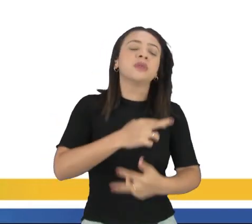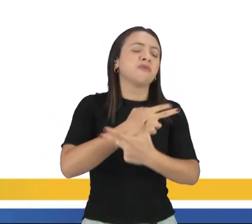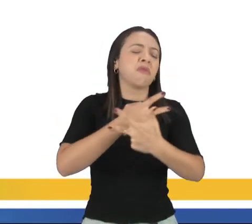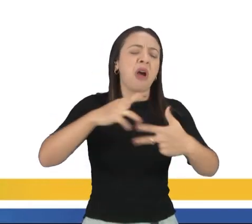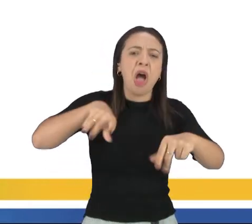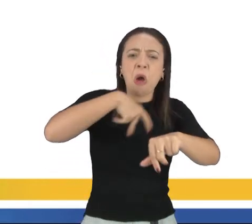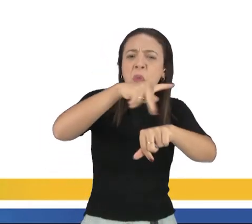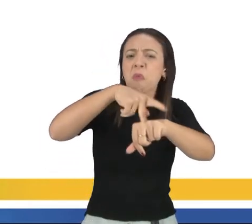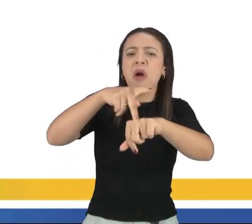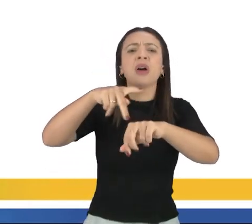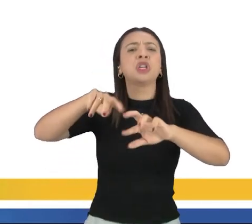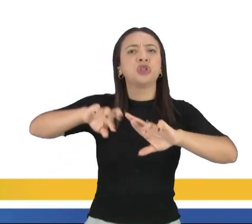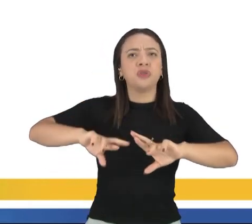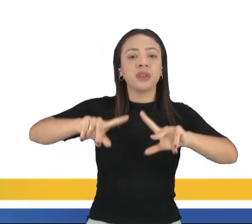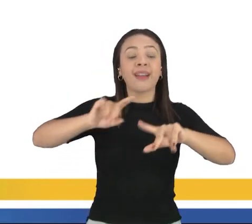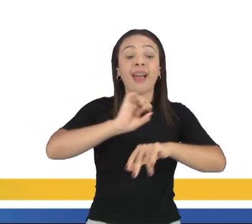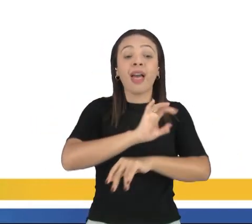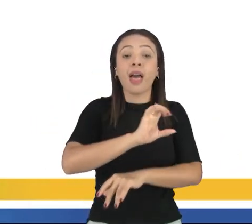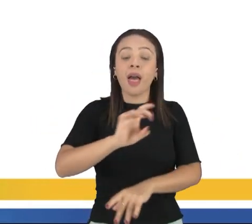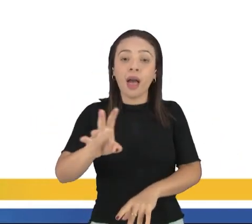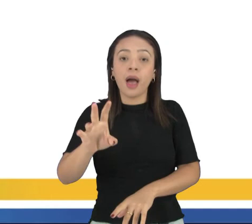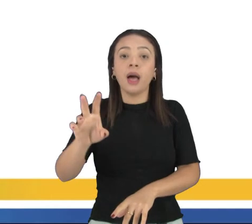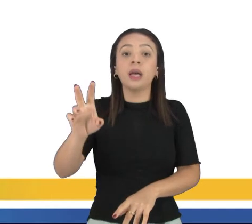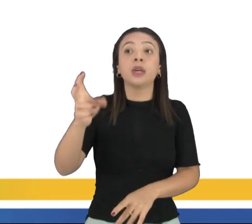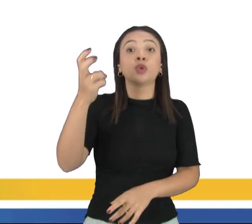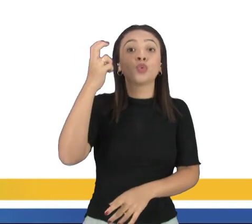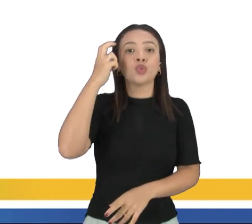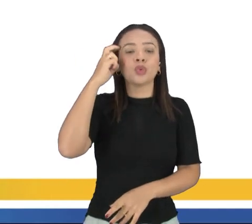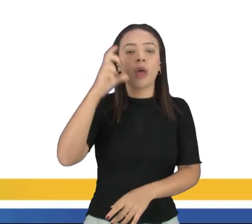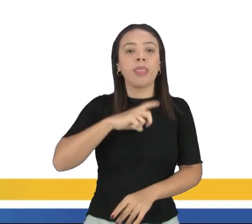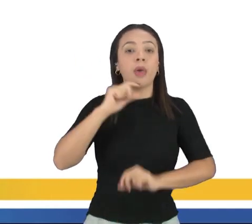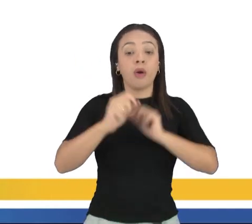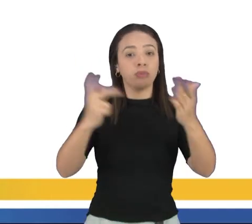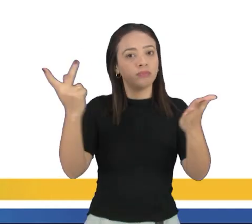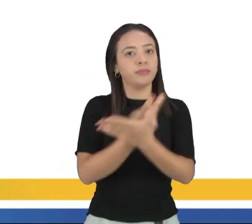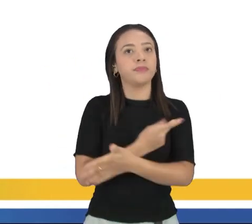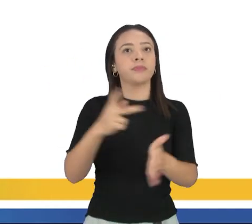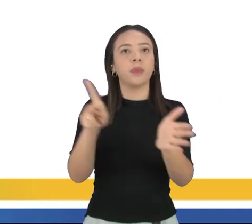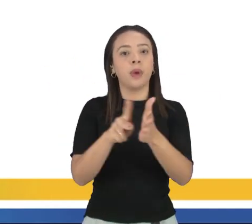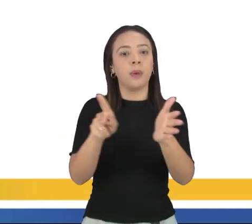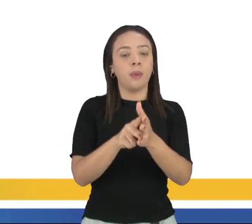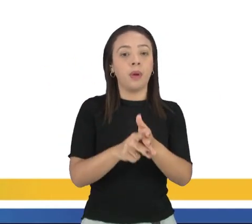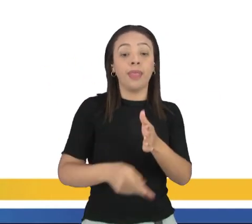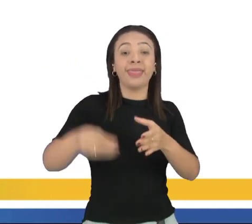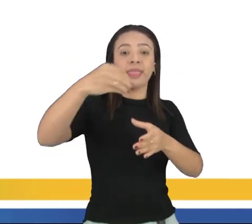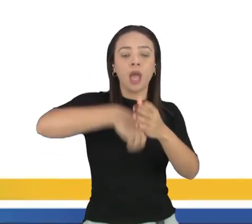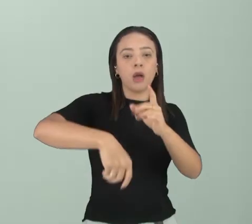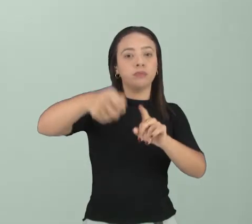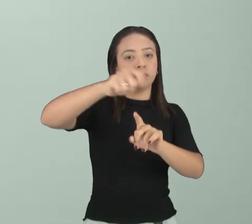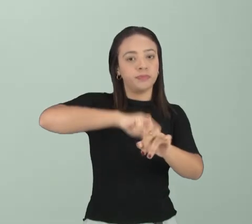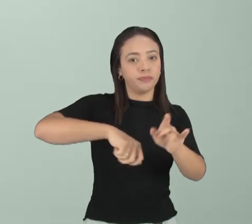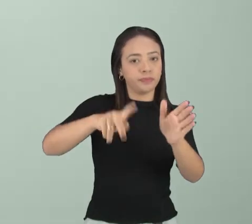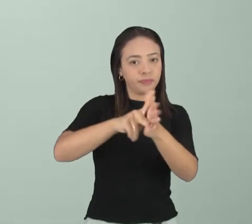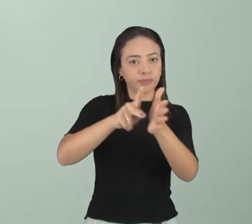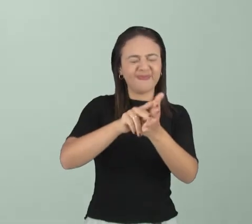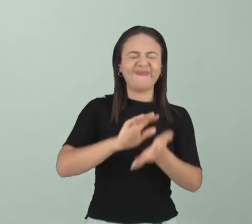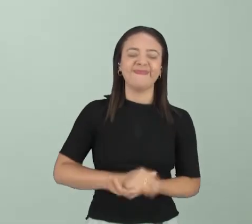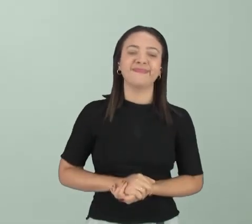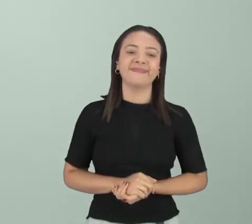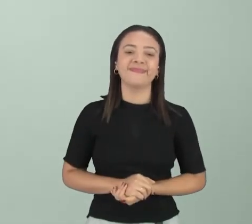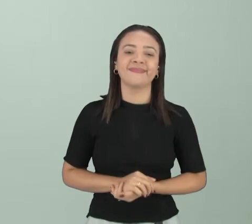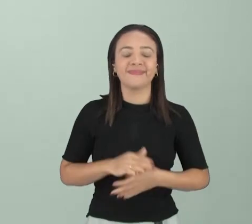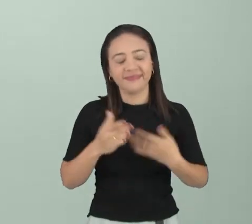adotado em âmbito internacional cada cultura e registe o seu de eventos marcantes então em o próprio quem pessoal